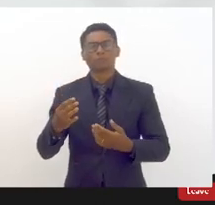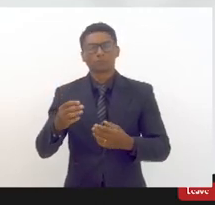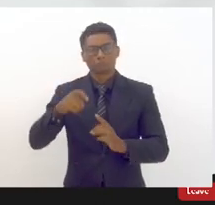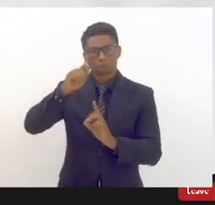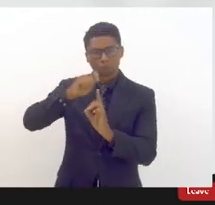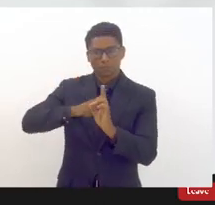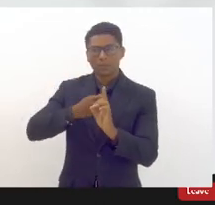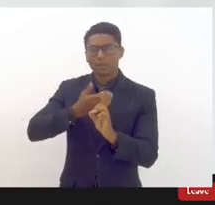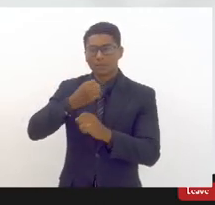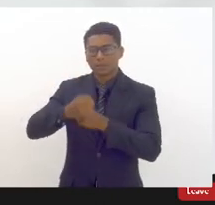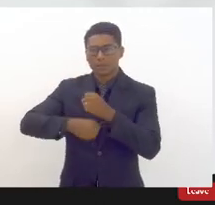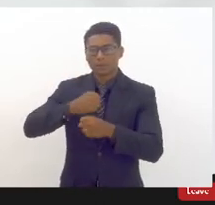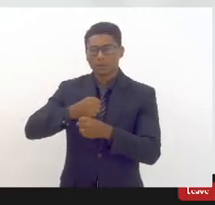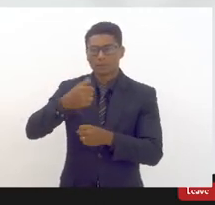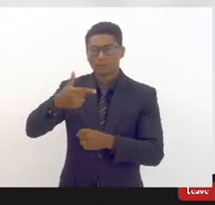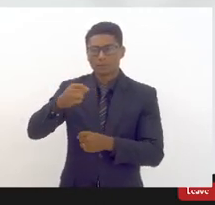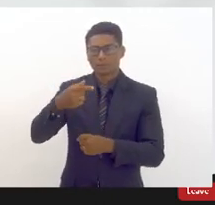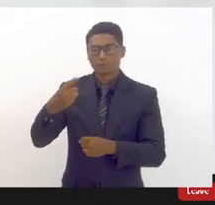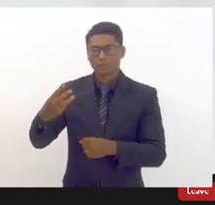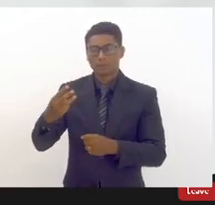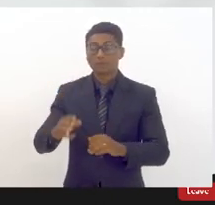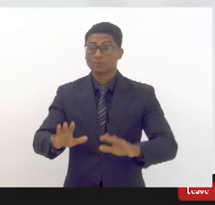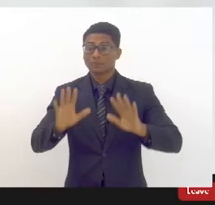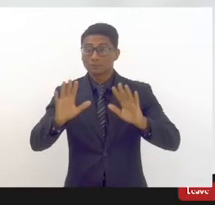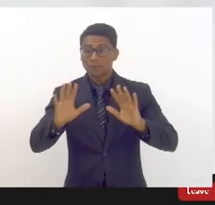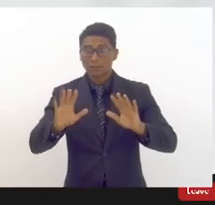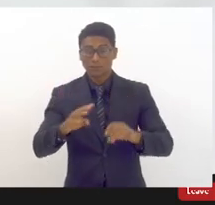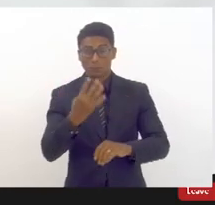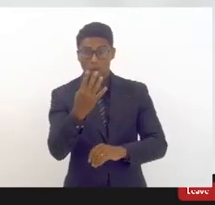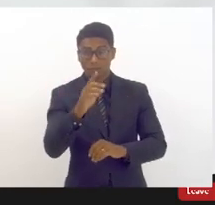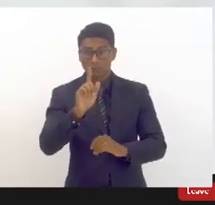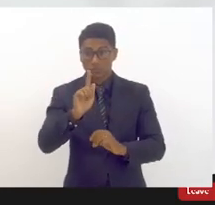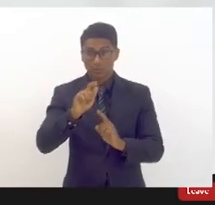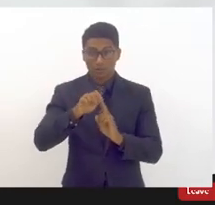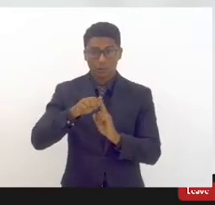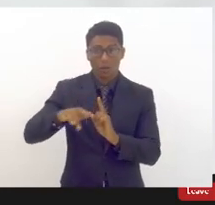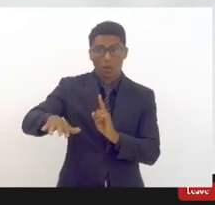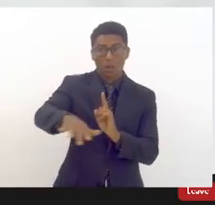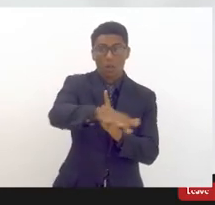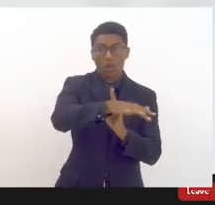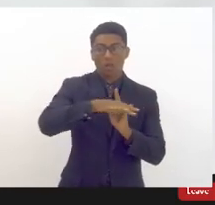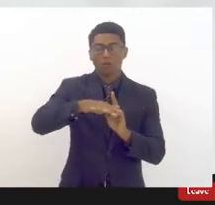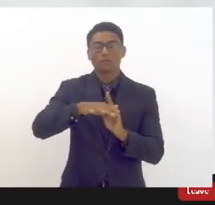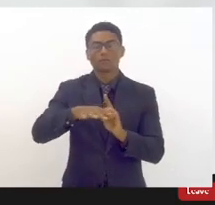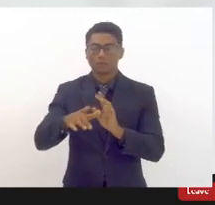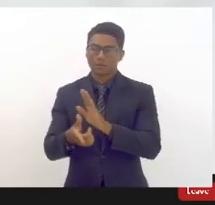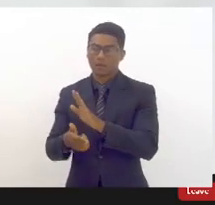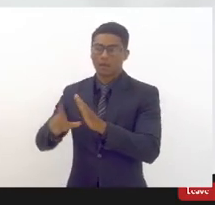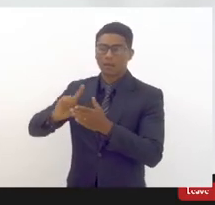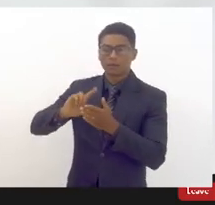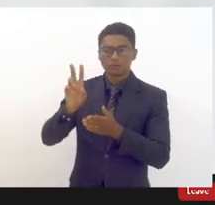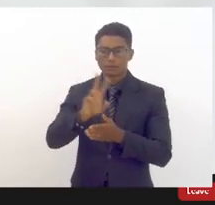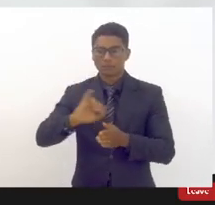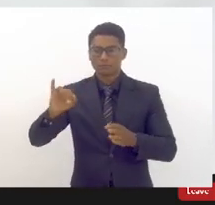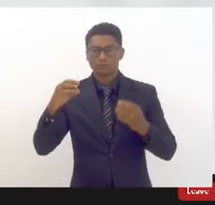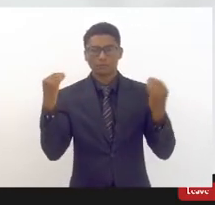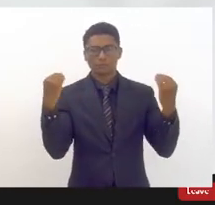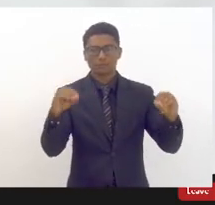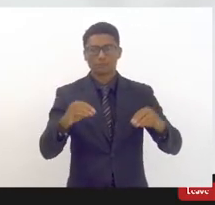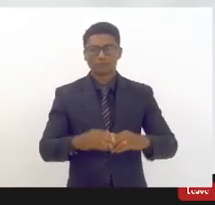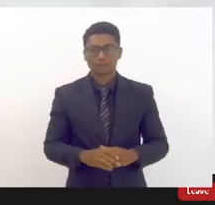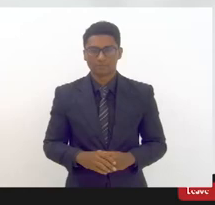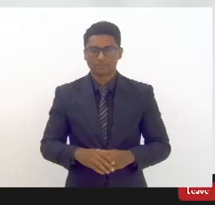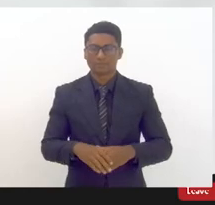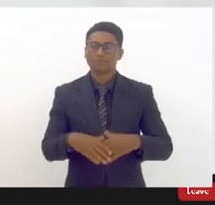um pouco depois do meio do ano, de acordo com o cronograma que a gente tem até o momento. Inicialmente, foram essas as